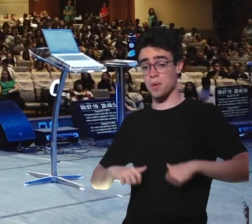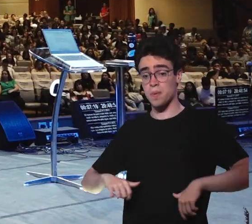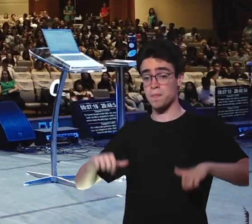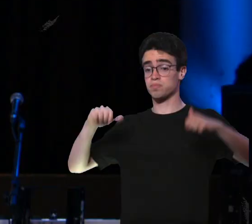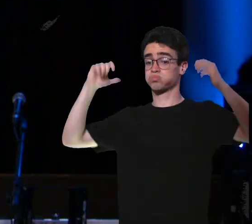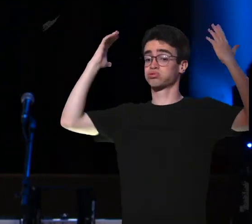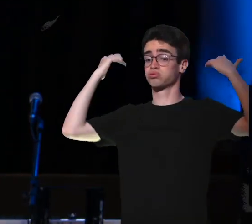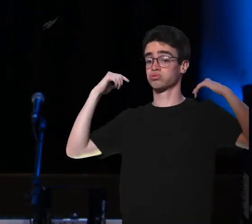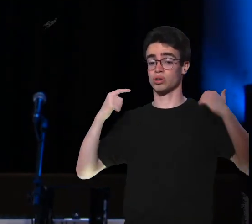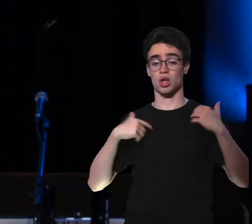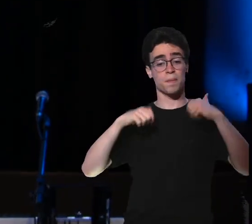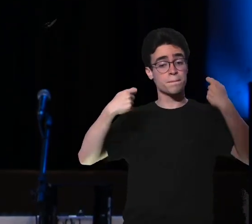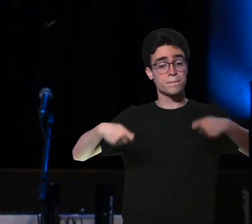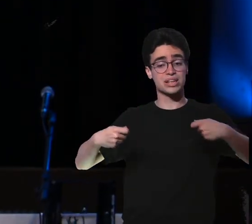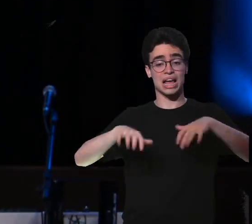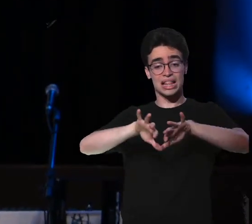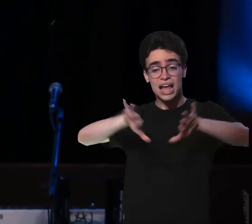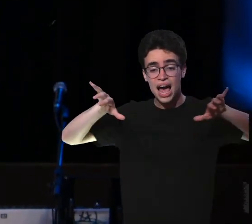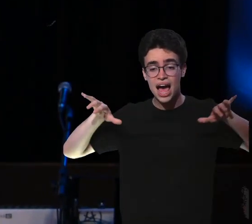nado.